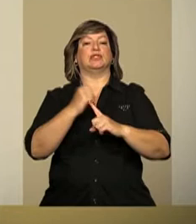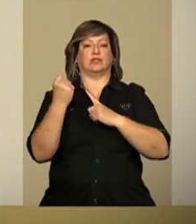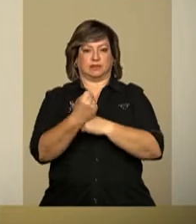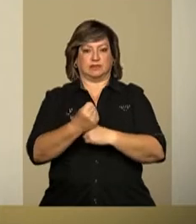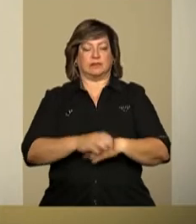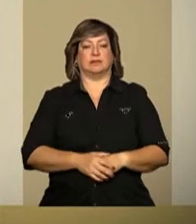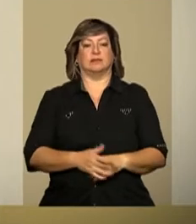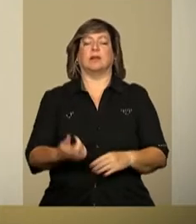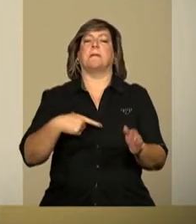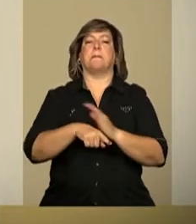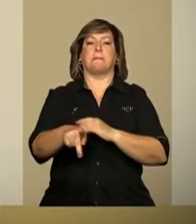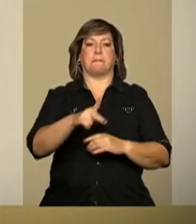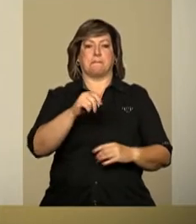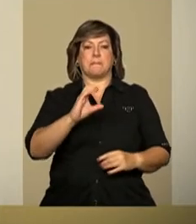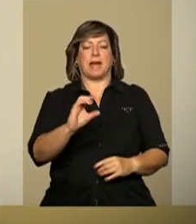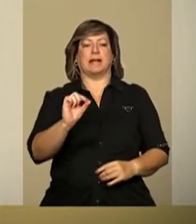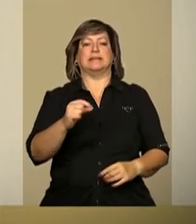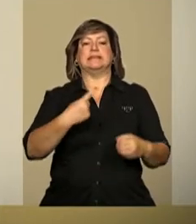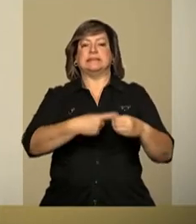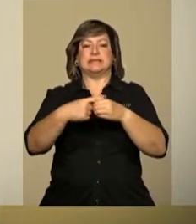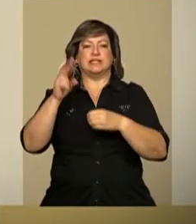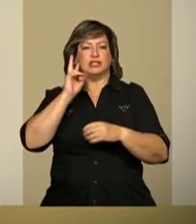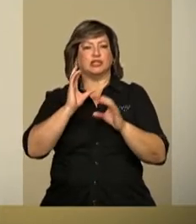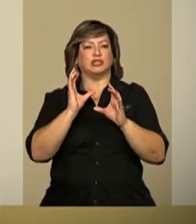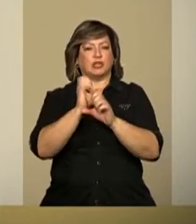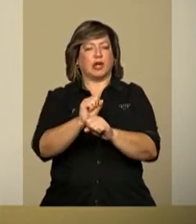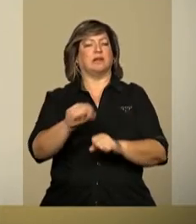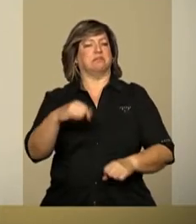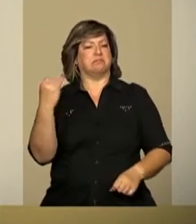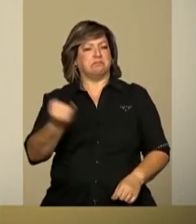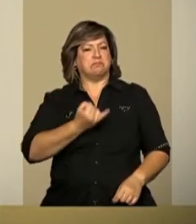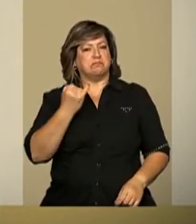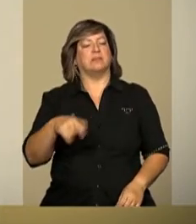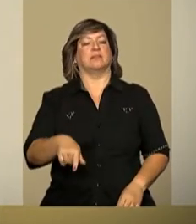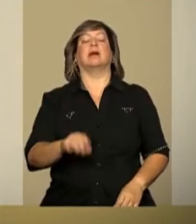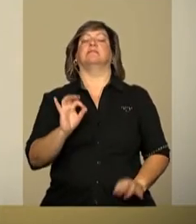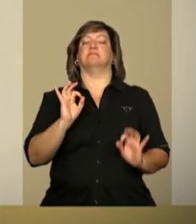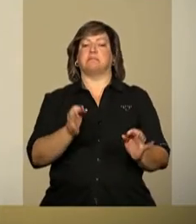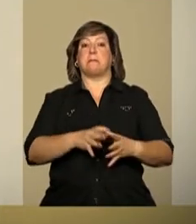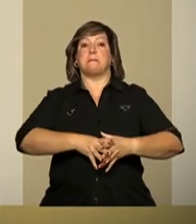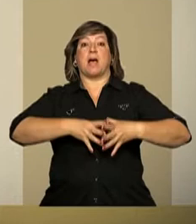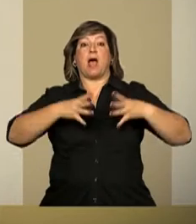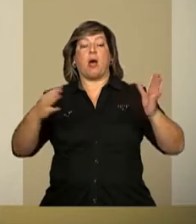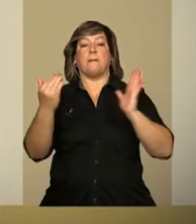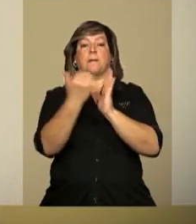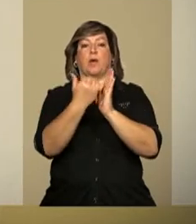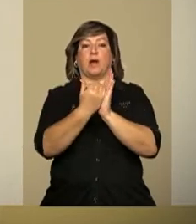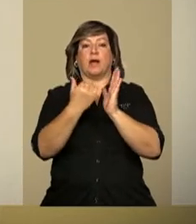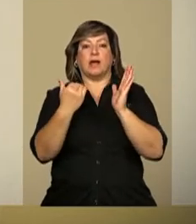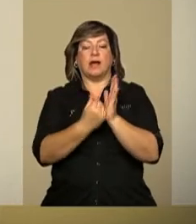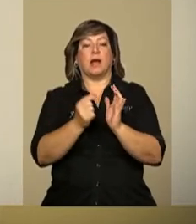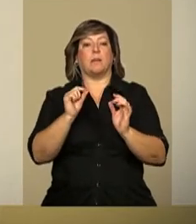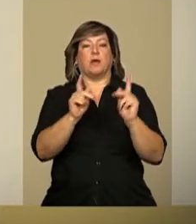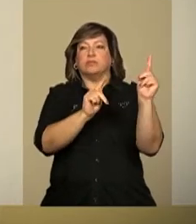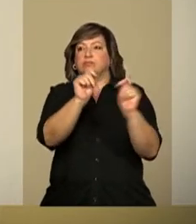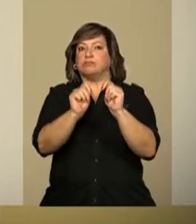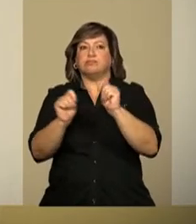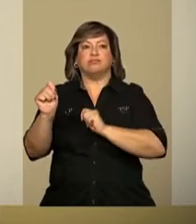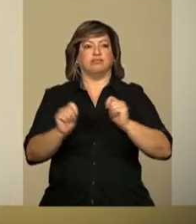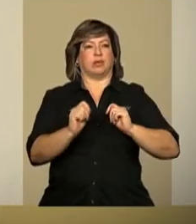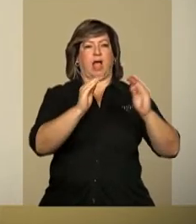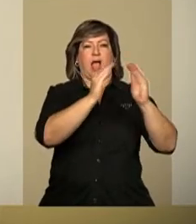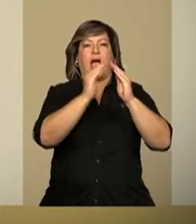pact cidades históricas é um grande programa não é presidenta É sim Luciano é o maior e o mais amplo programa de preservação do